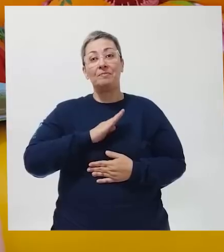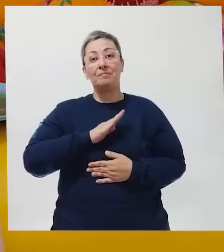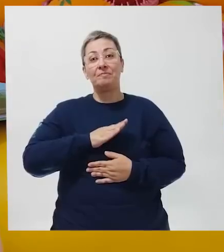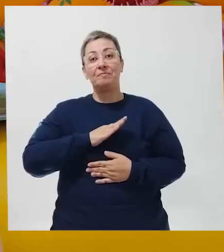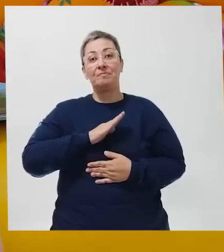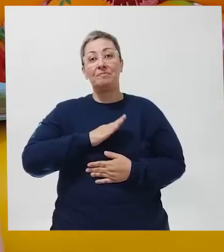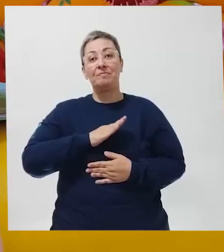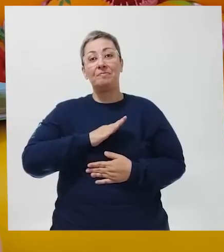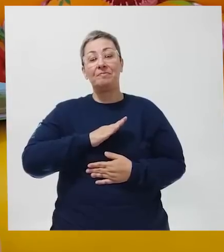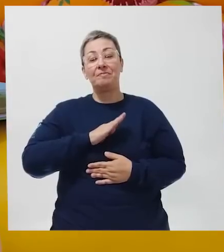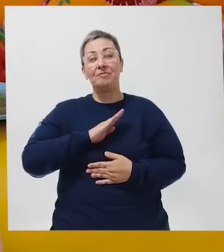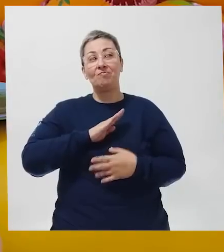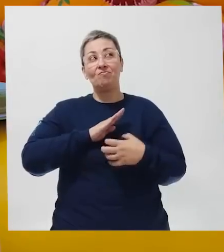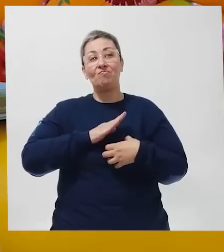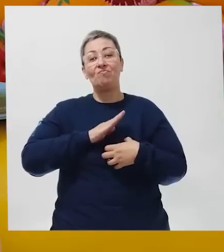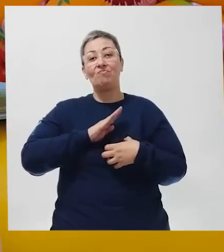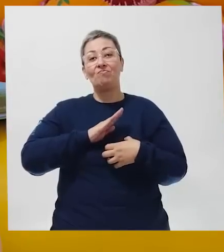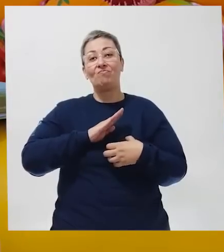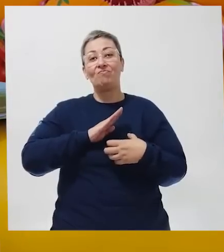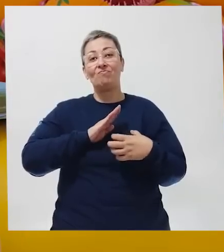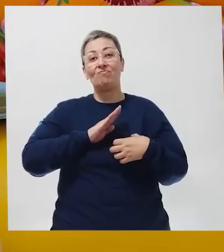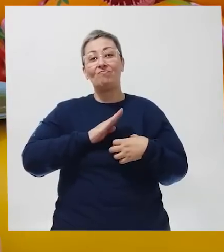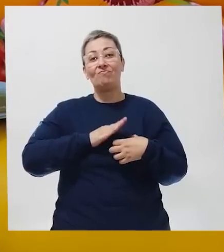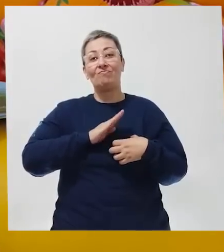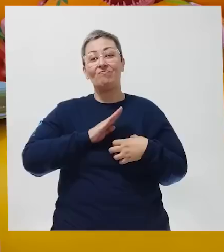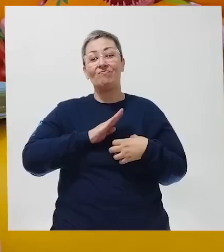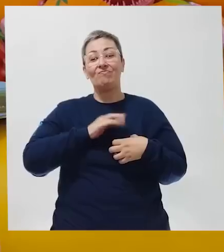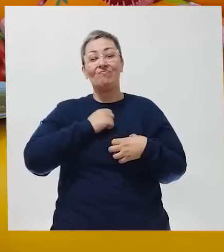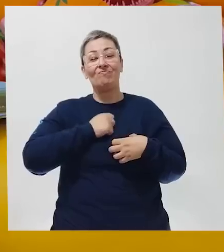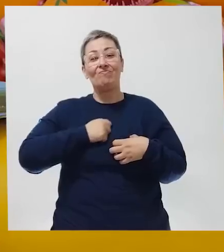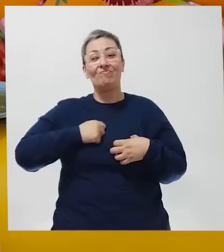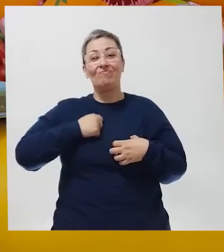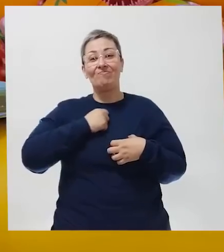Nessa batida do meu coração,